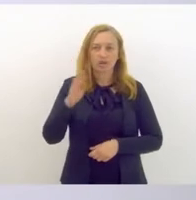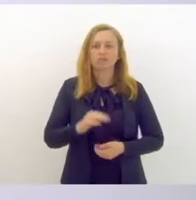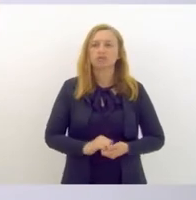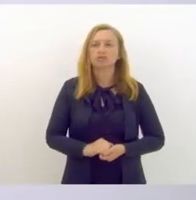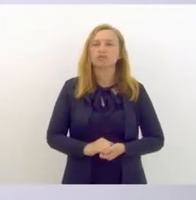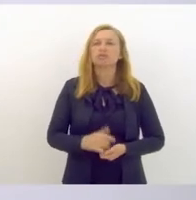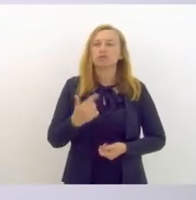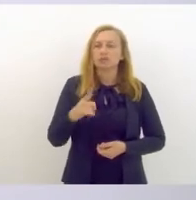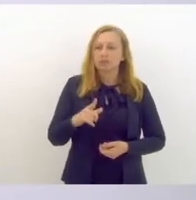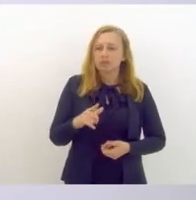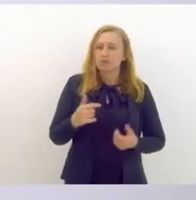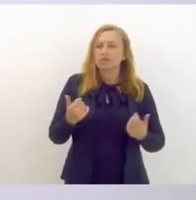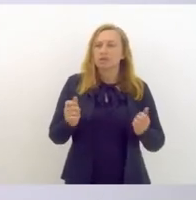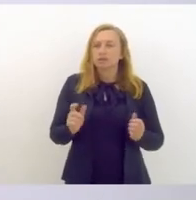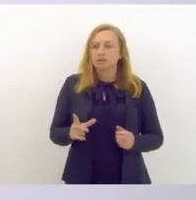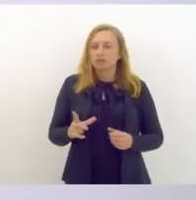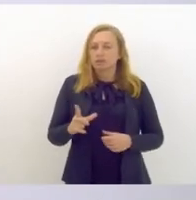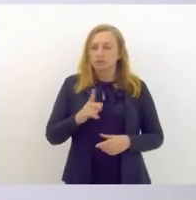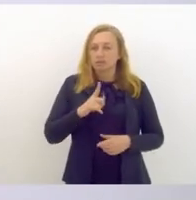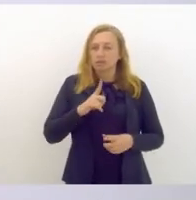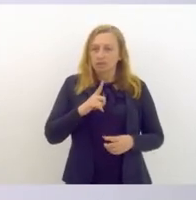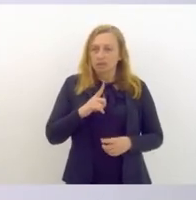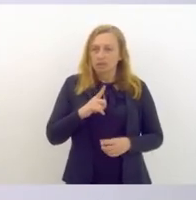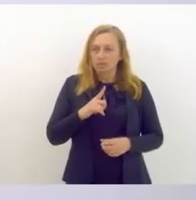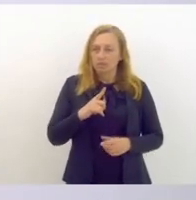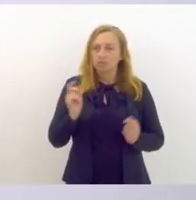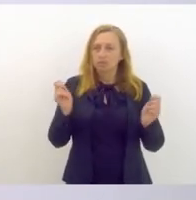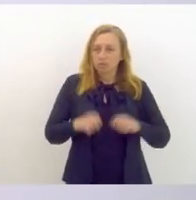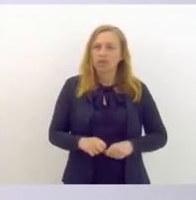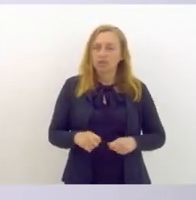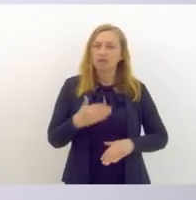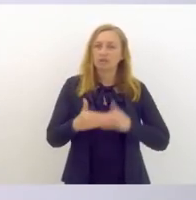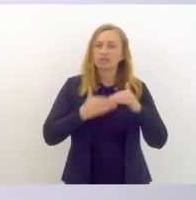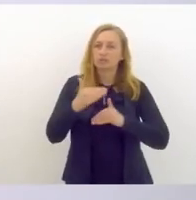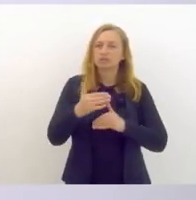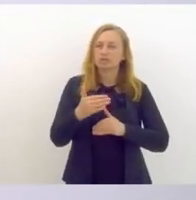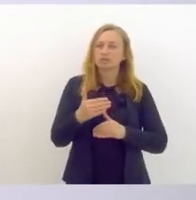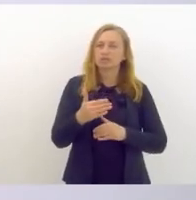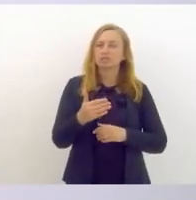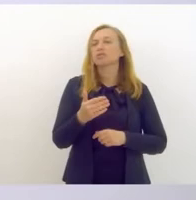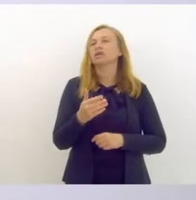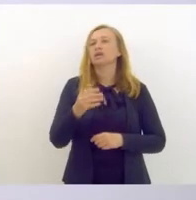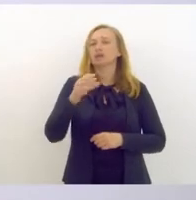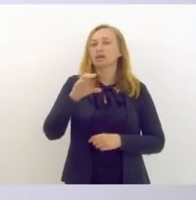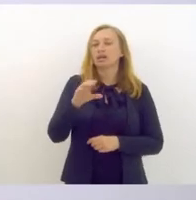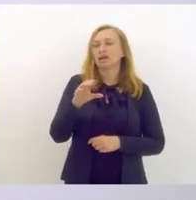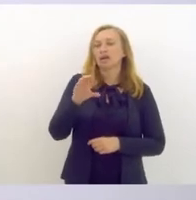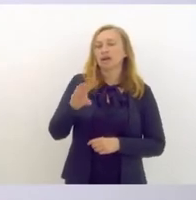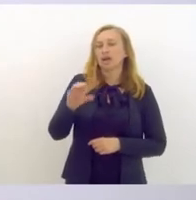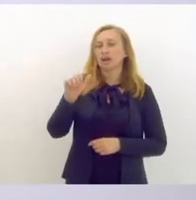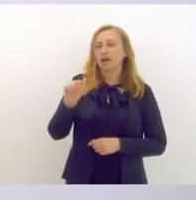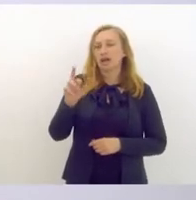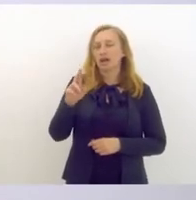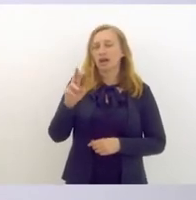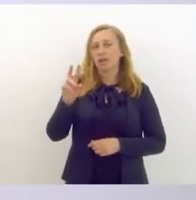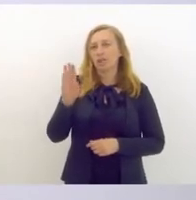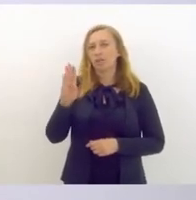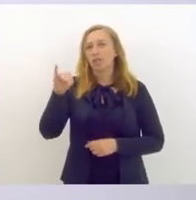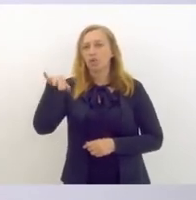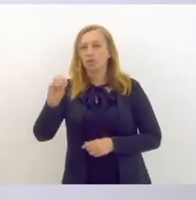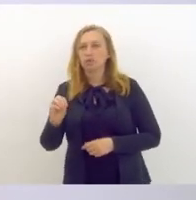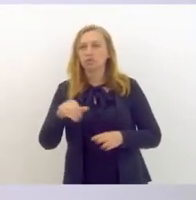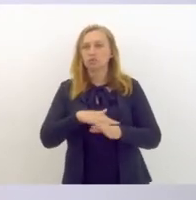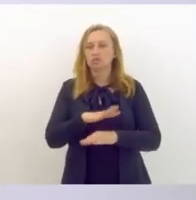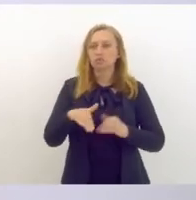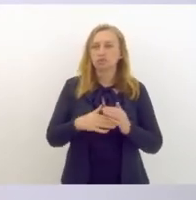Temos comissões e grupos técnicos desenvolvendo principalmente o mercado de crédito de carbono e o sistema e todas essas questões dos serviços